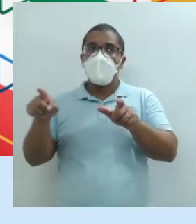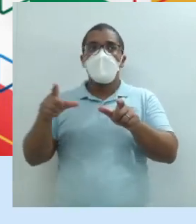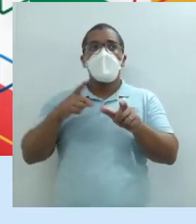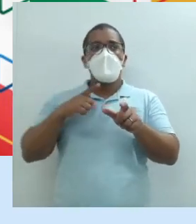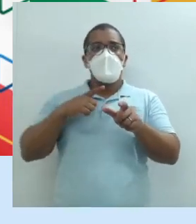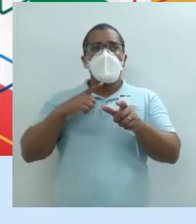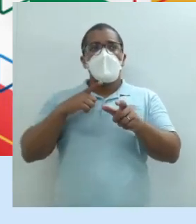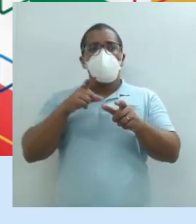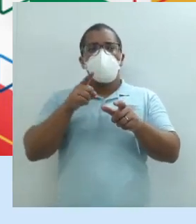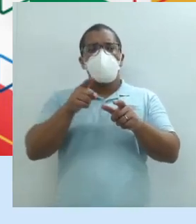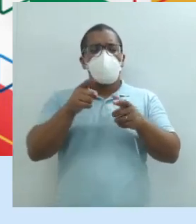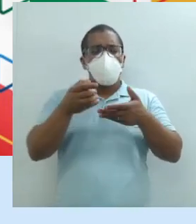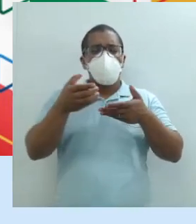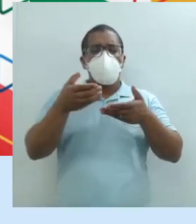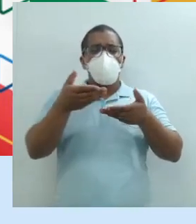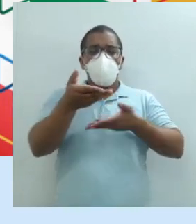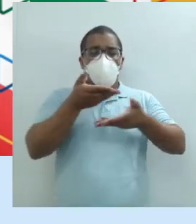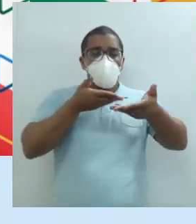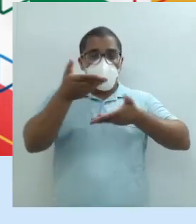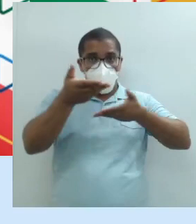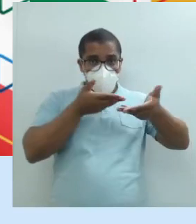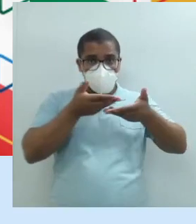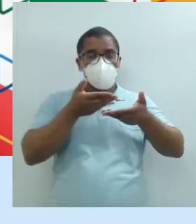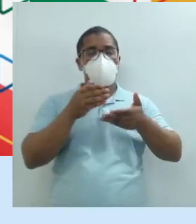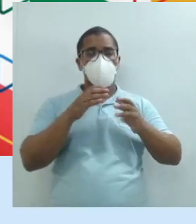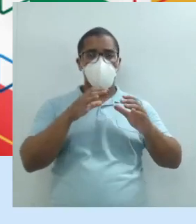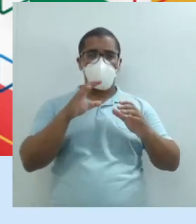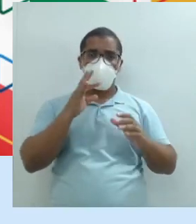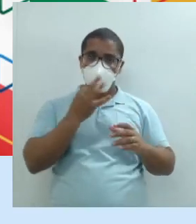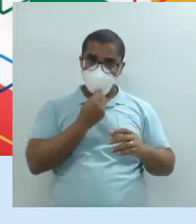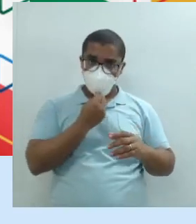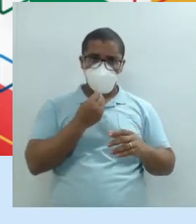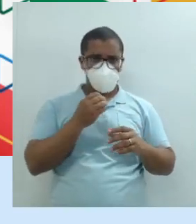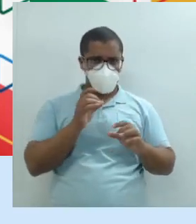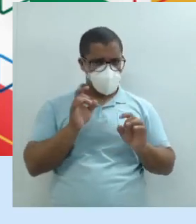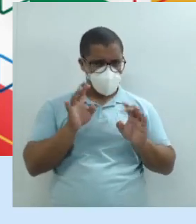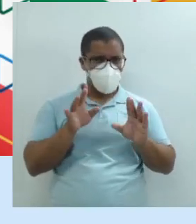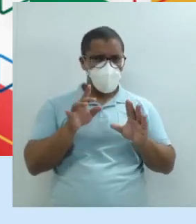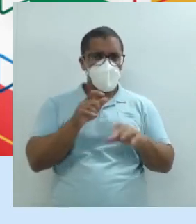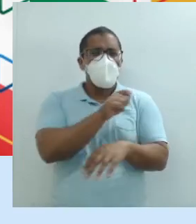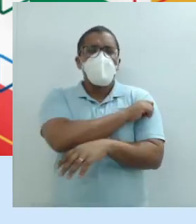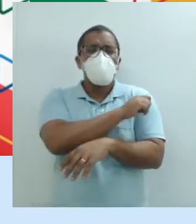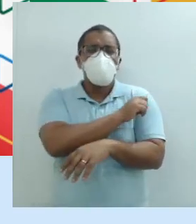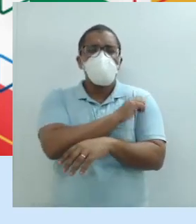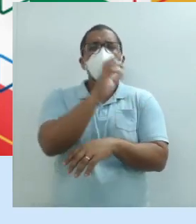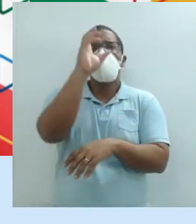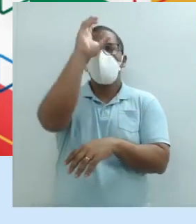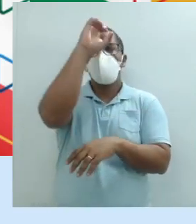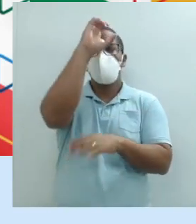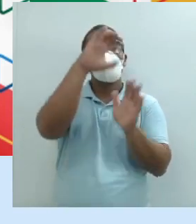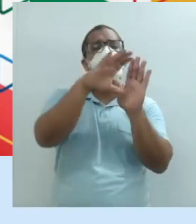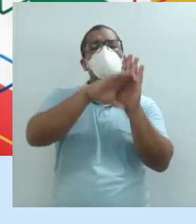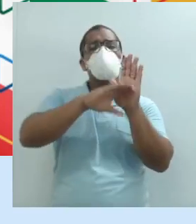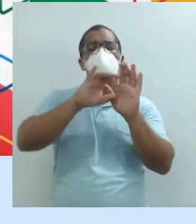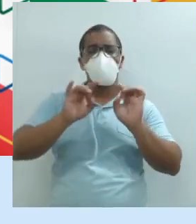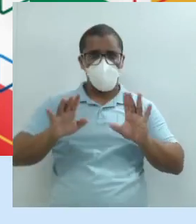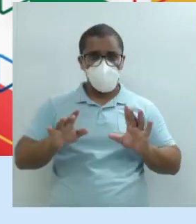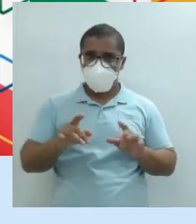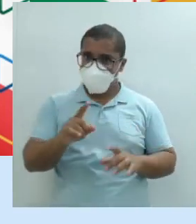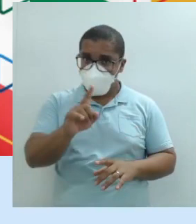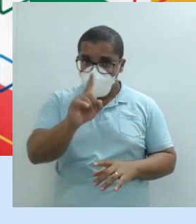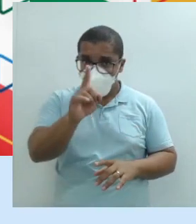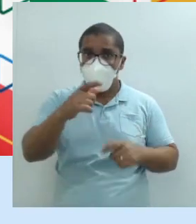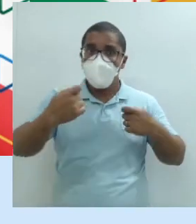essa transferência de conhecimento significa que não basta que os estudantes aprendam os conceitos, eles